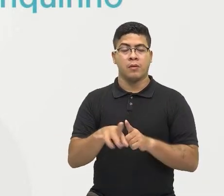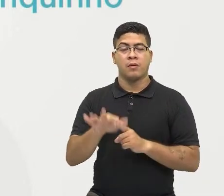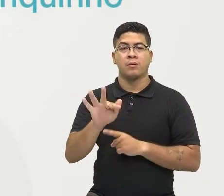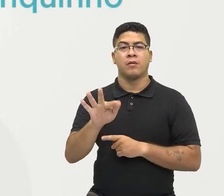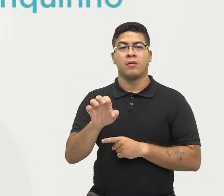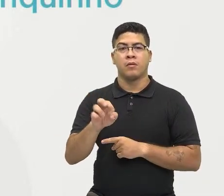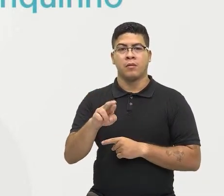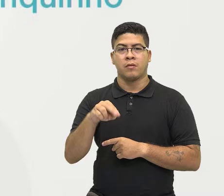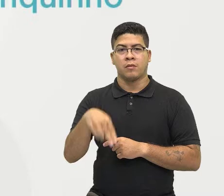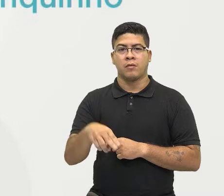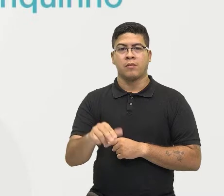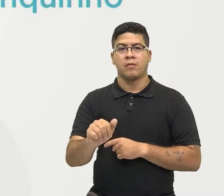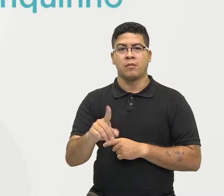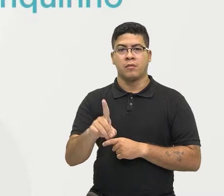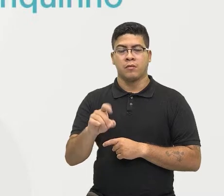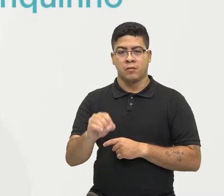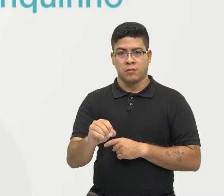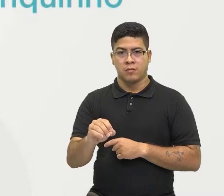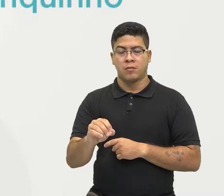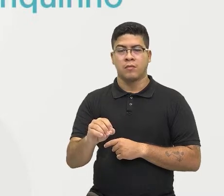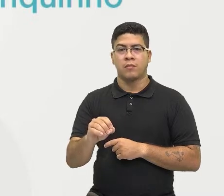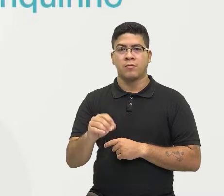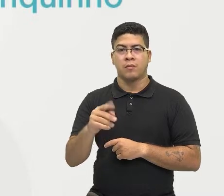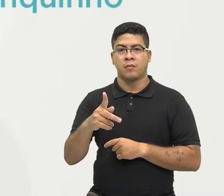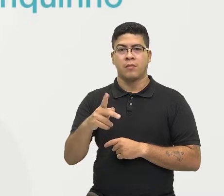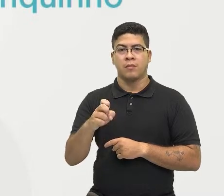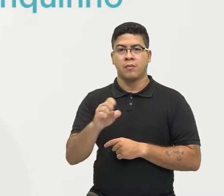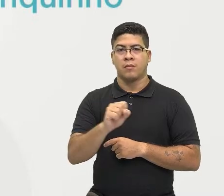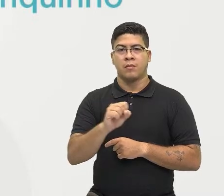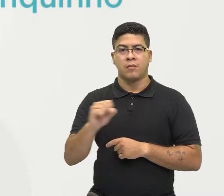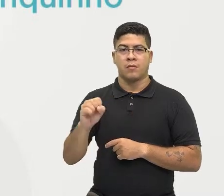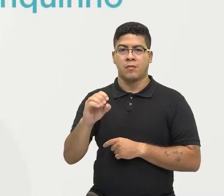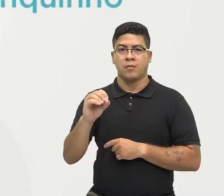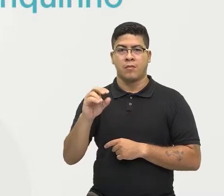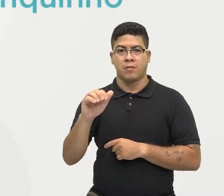estava dando suporte nessas revistas, né?